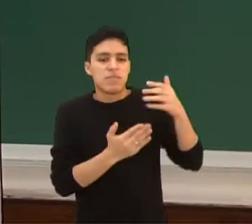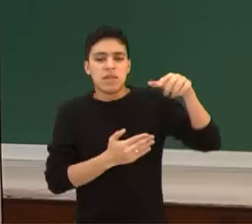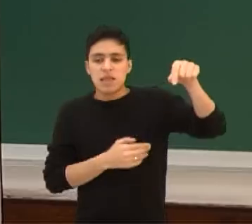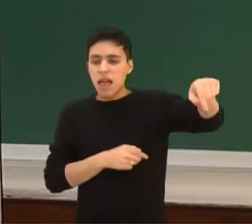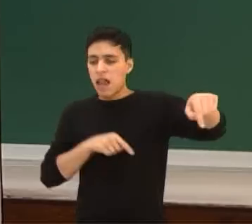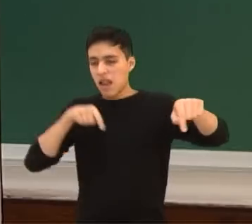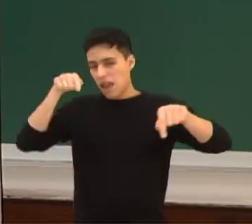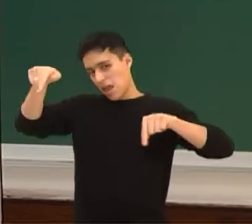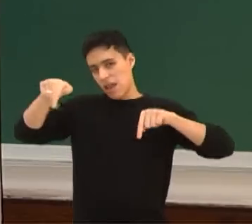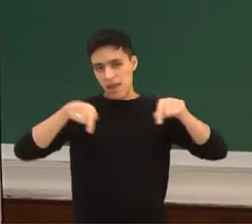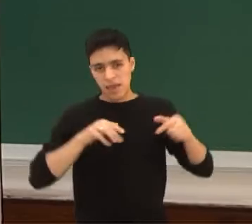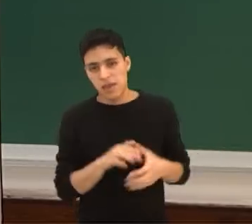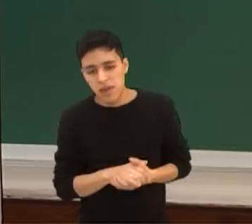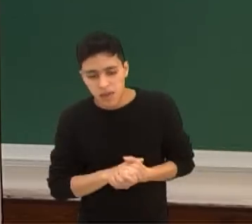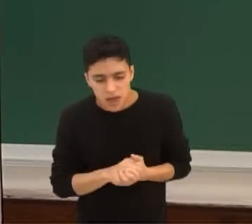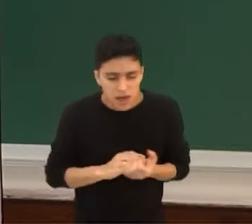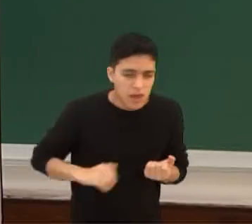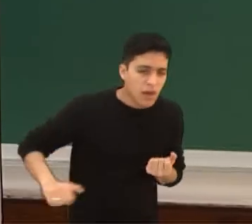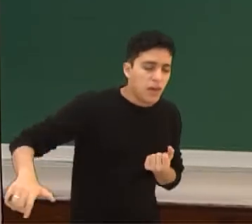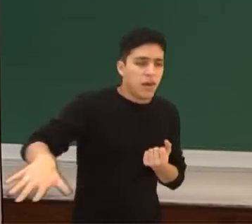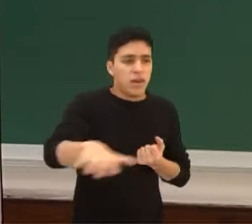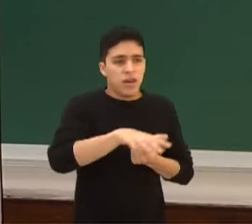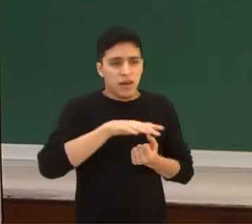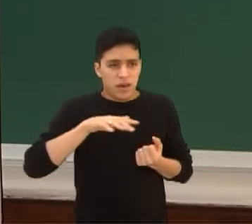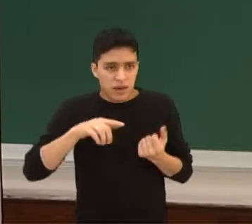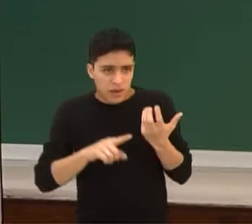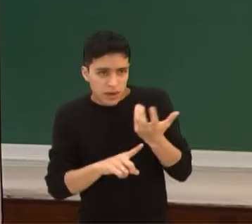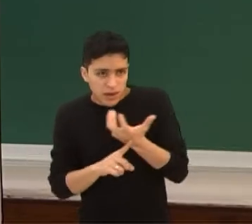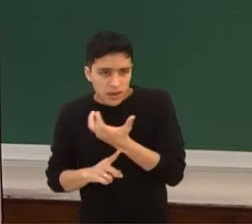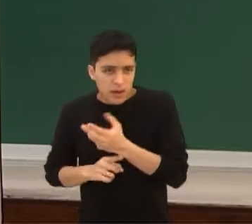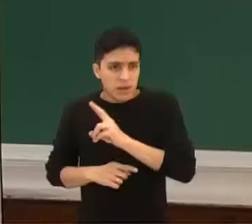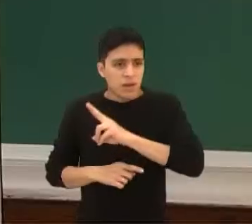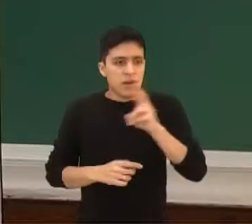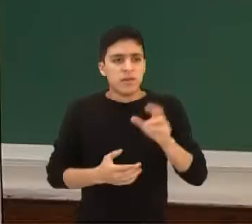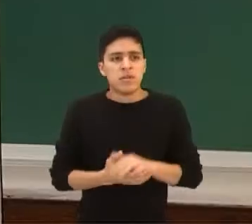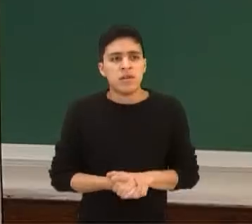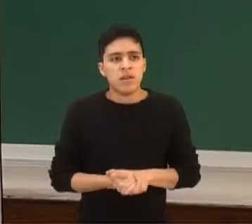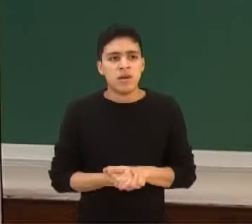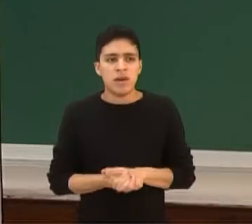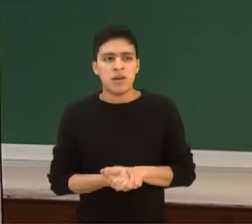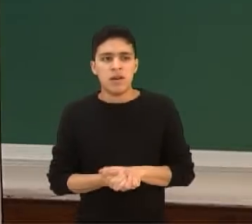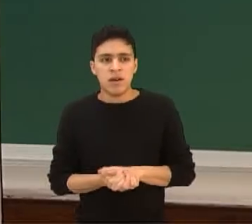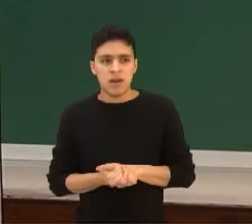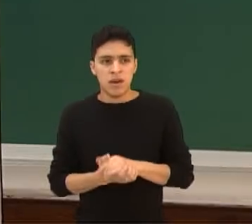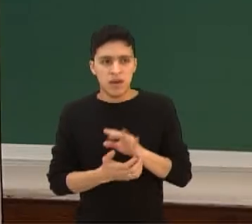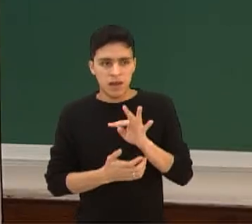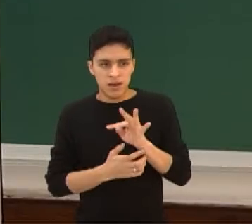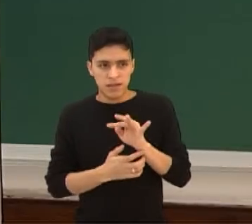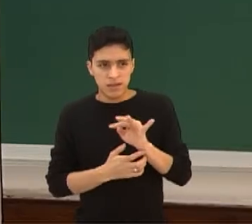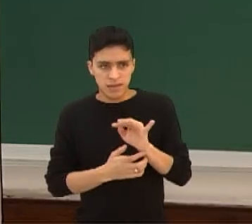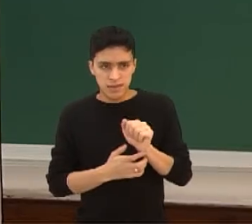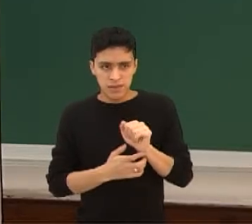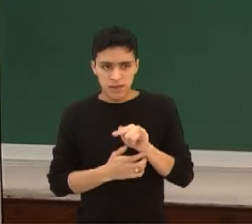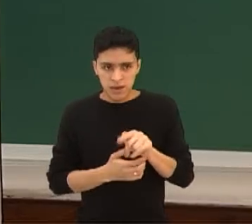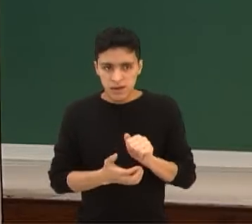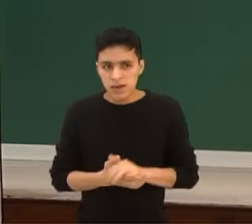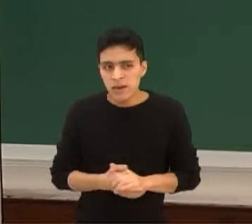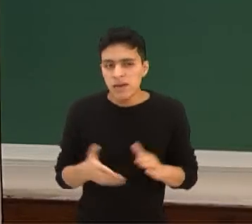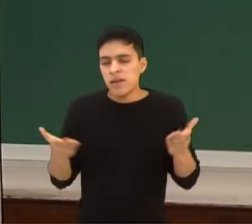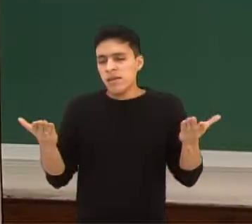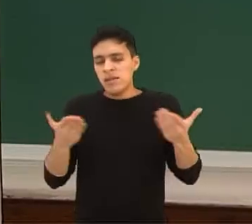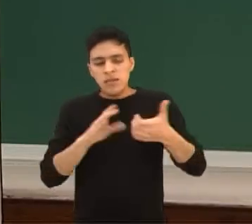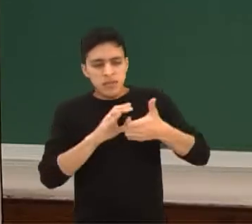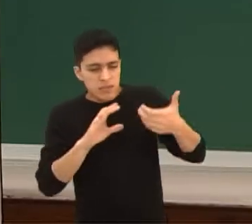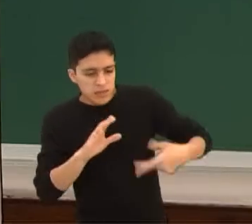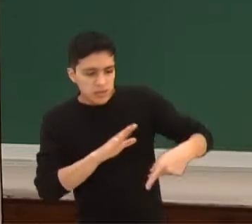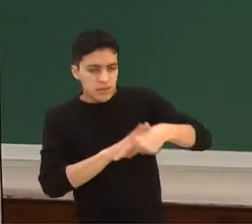E essas regiões com árvores mais espaçadas que vão receber a denominação de taiga. Então,